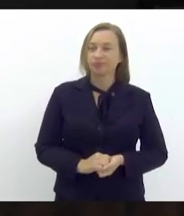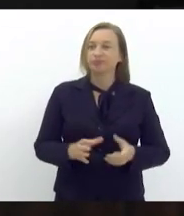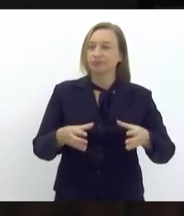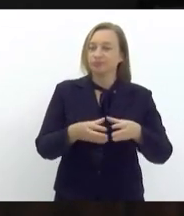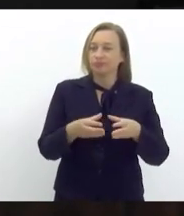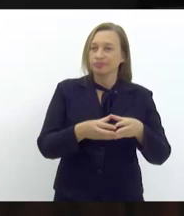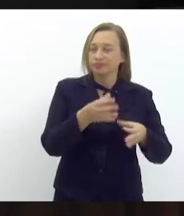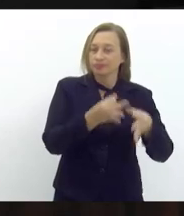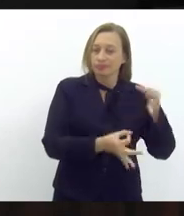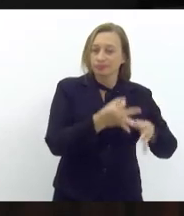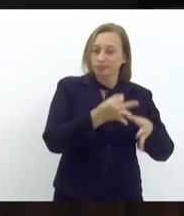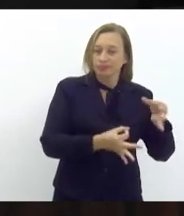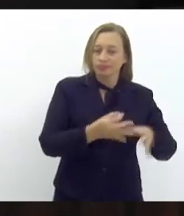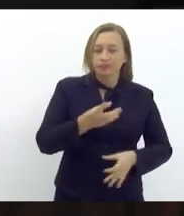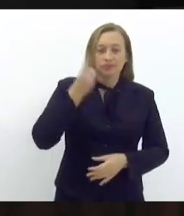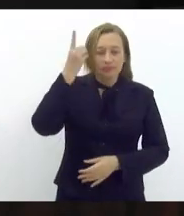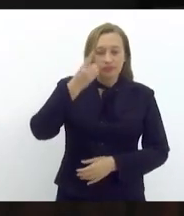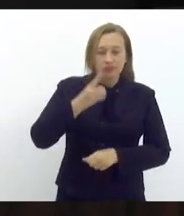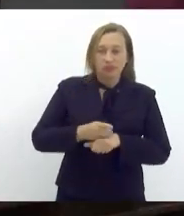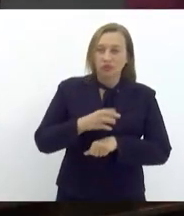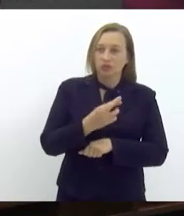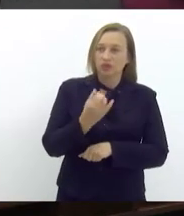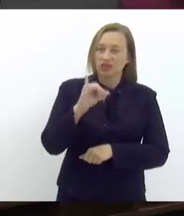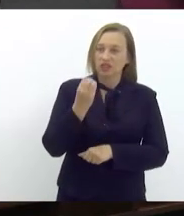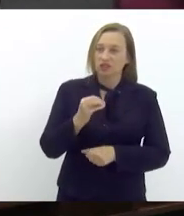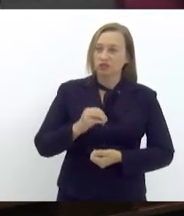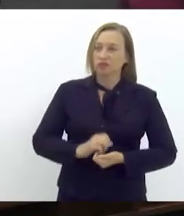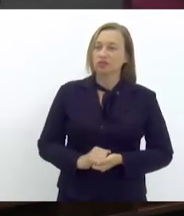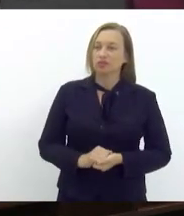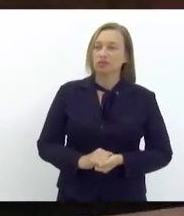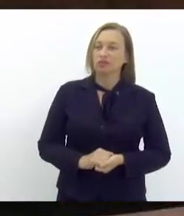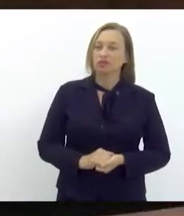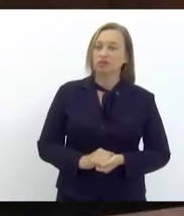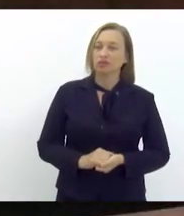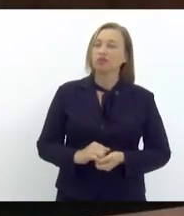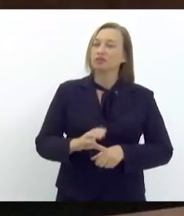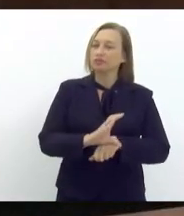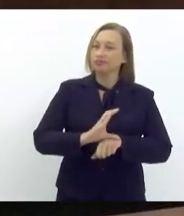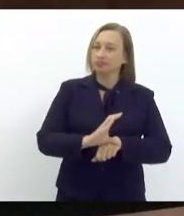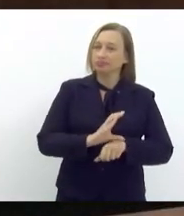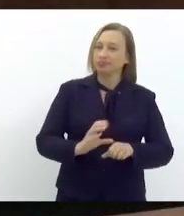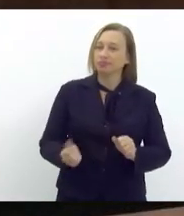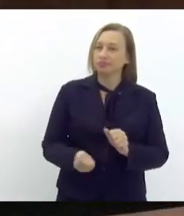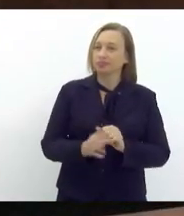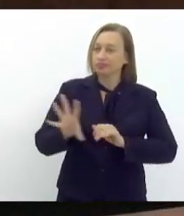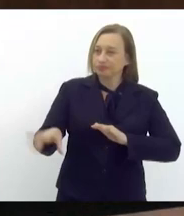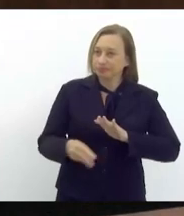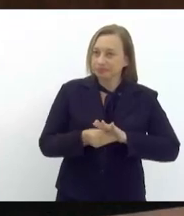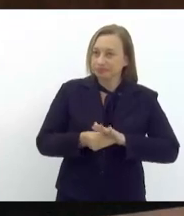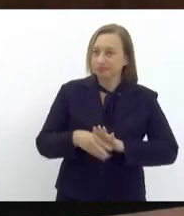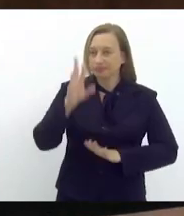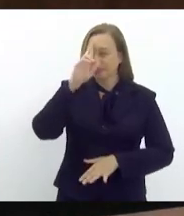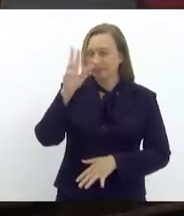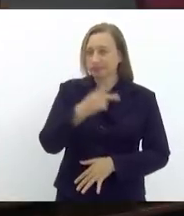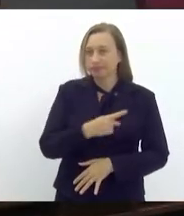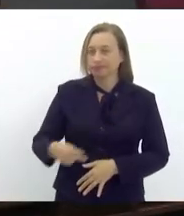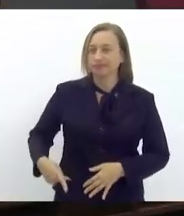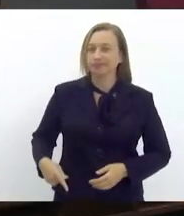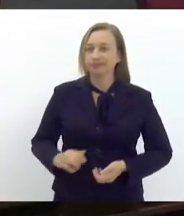comissão de constituição e justiça deputado doutor Serginho parecer pela constitucionalidade com emenda senhor presidente